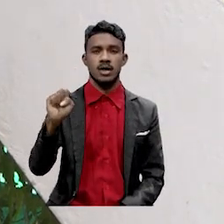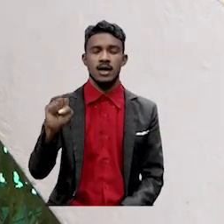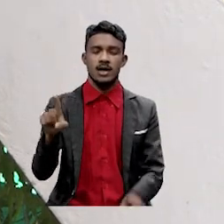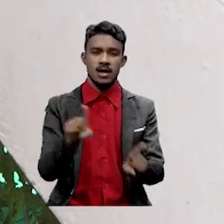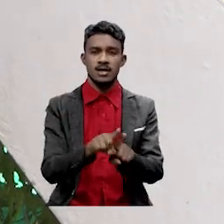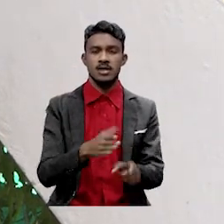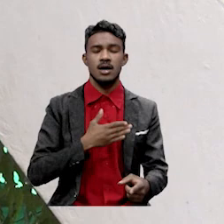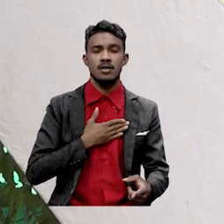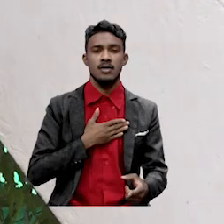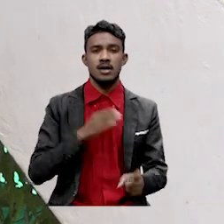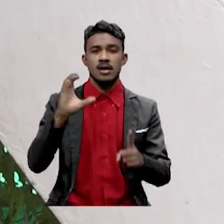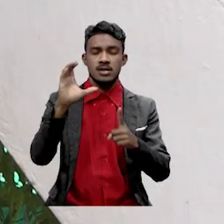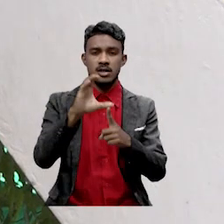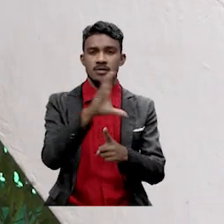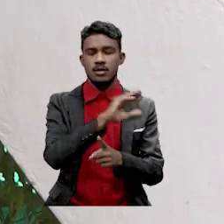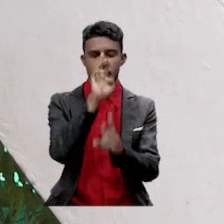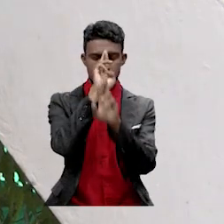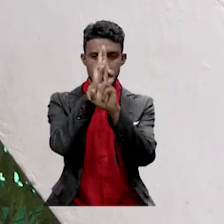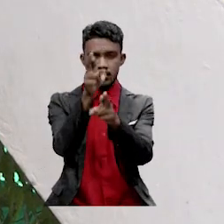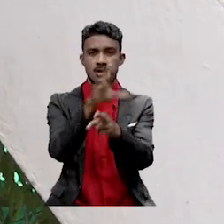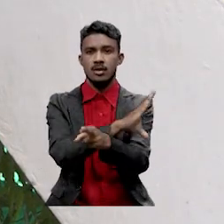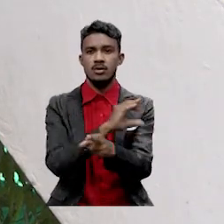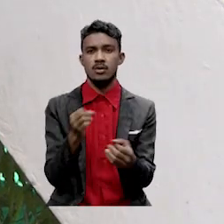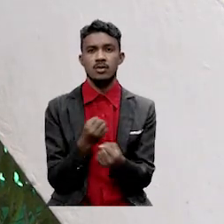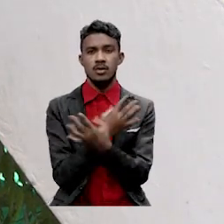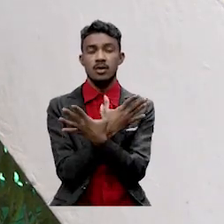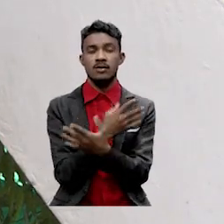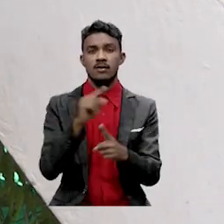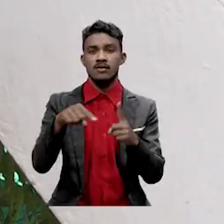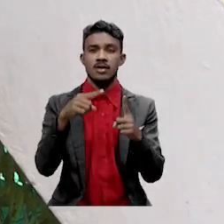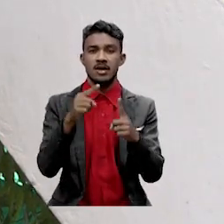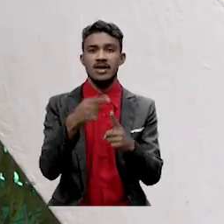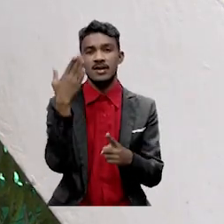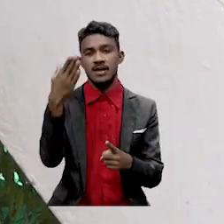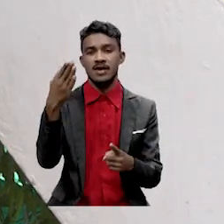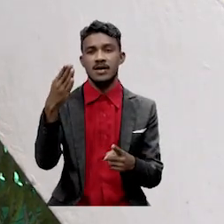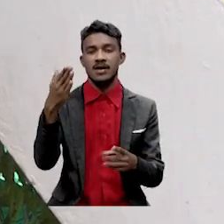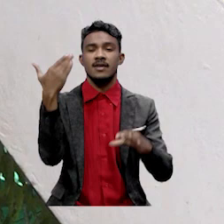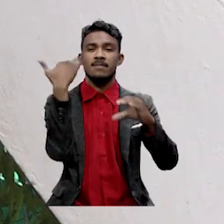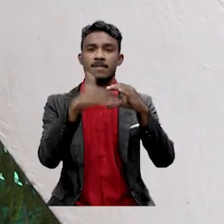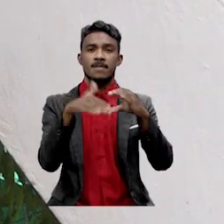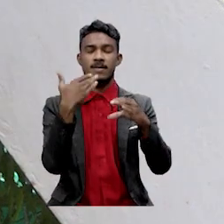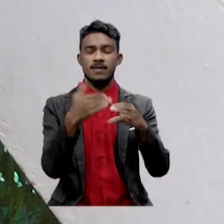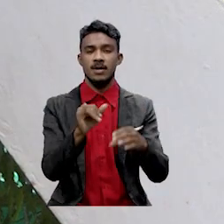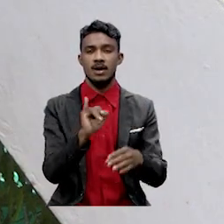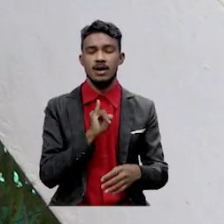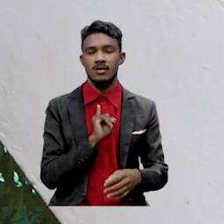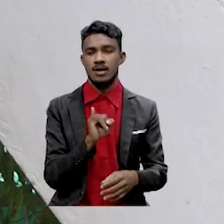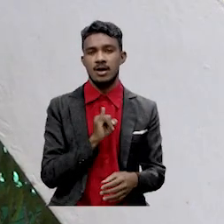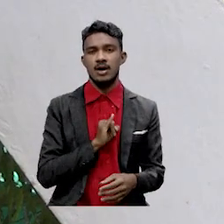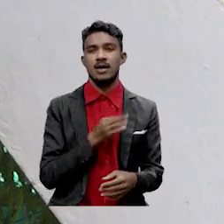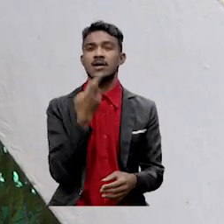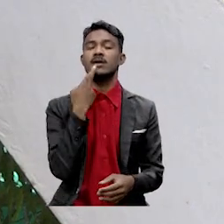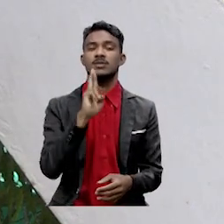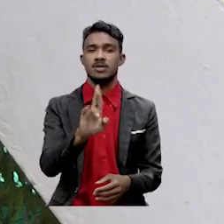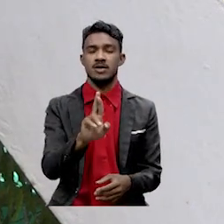há o respeito e tal. Quando um dia haruka WhatsApp, há for resposta que era. Há o sei,